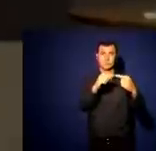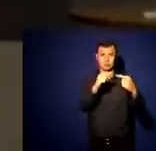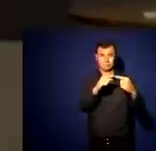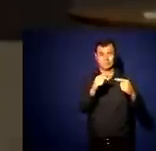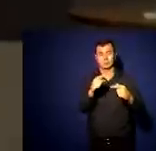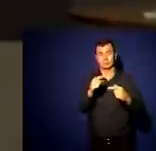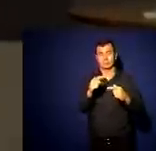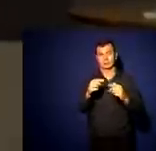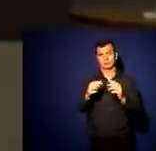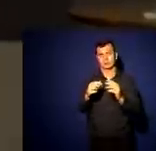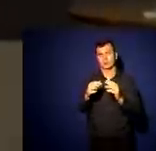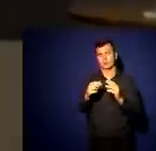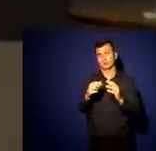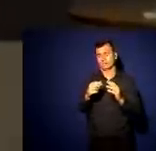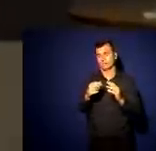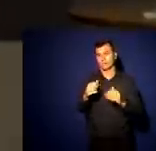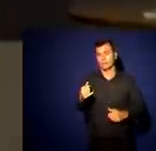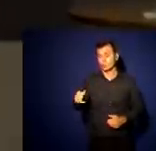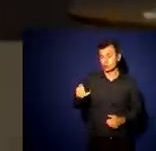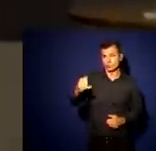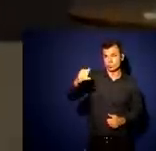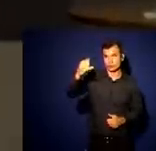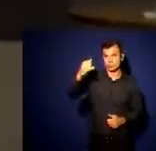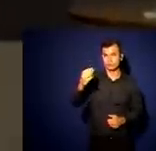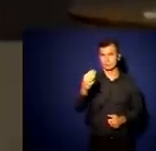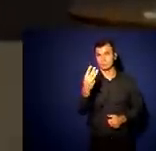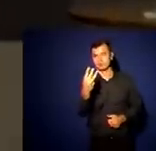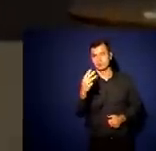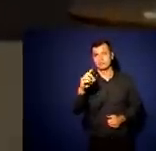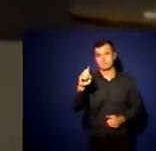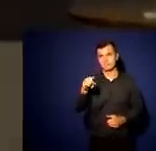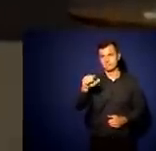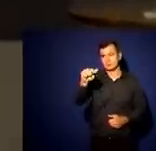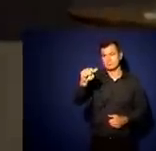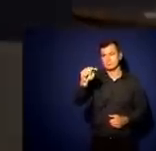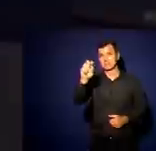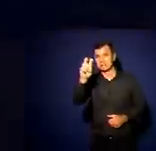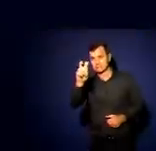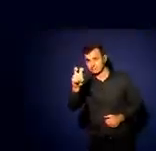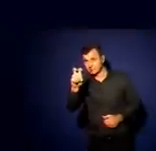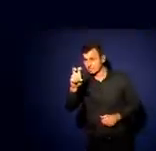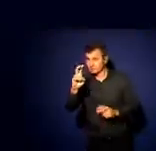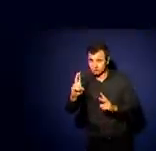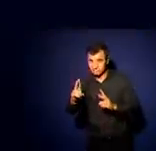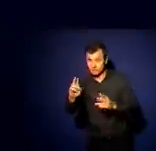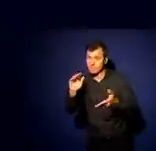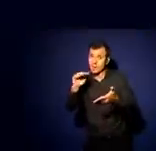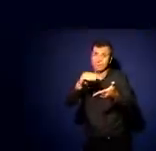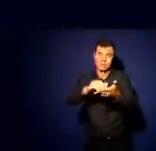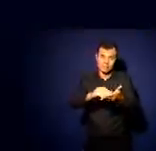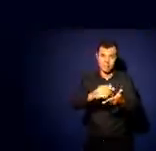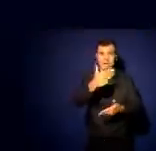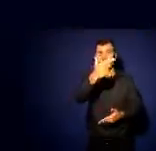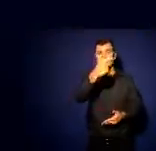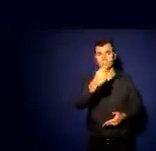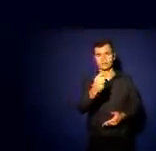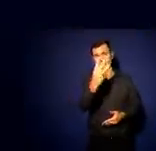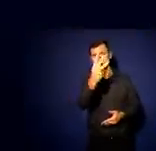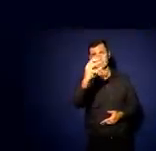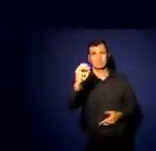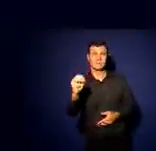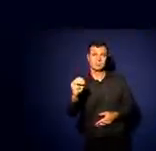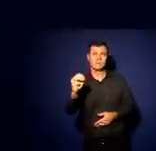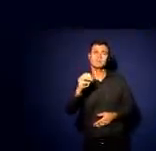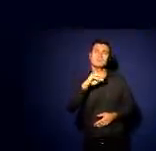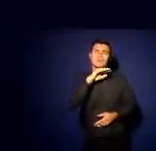de juros né você vê um juros de 3,75 para sempre até o vértice 2030 que é muito ruim né